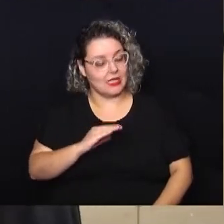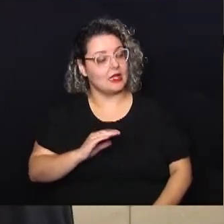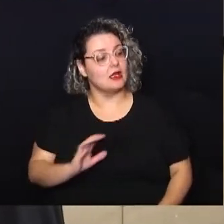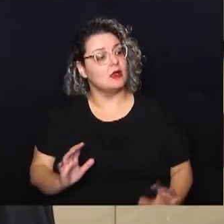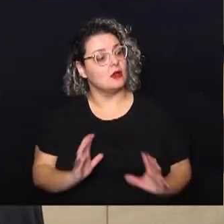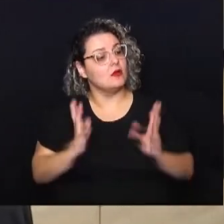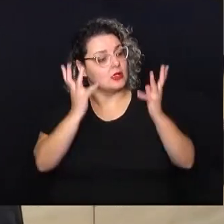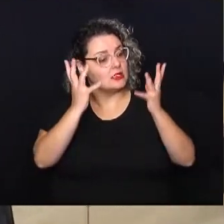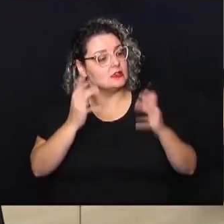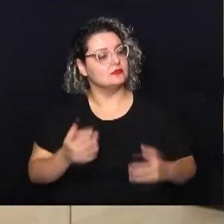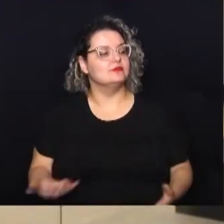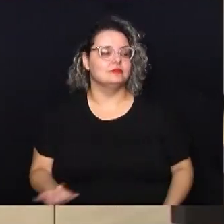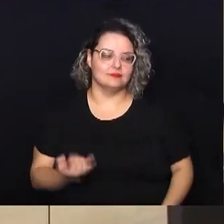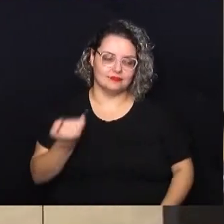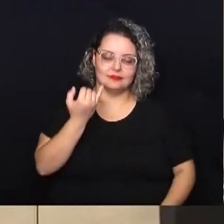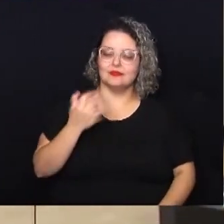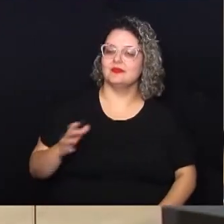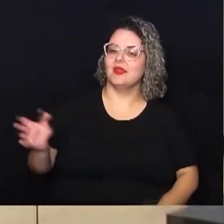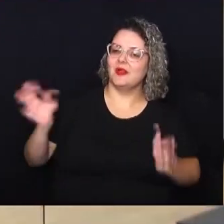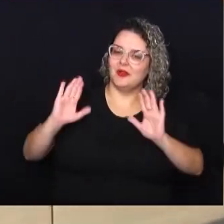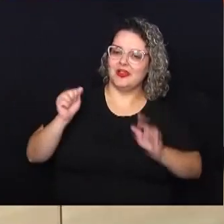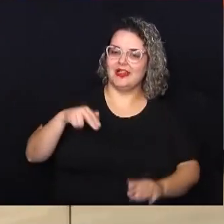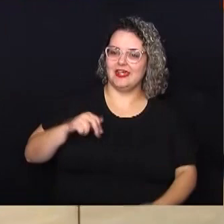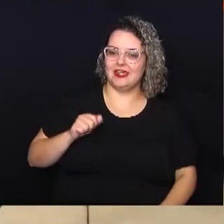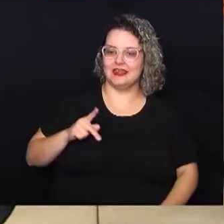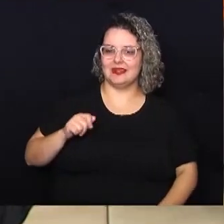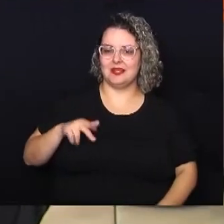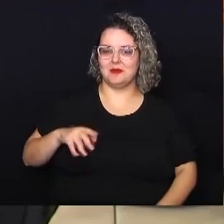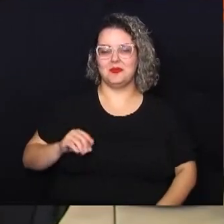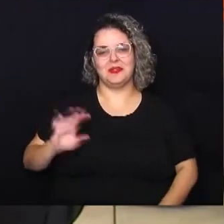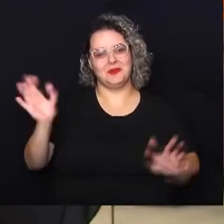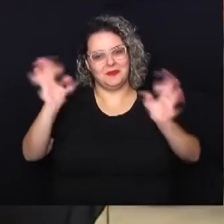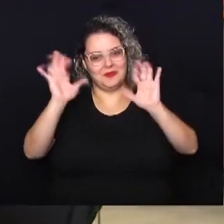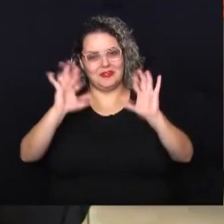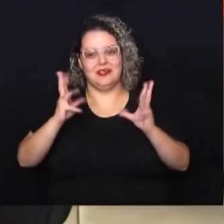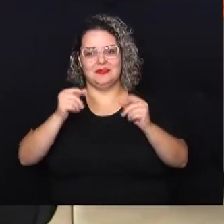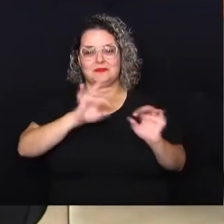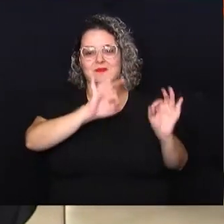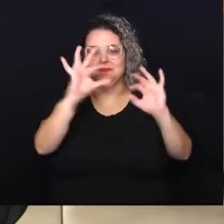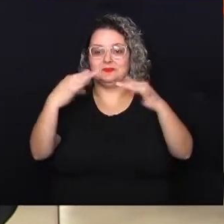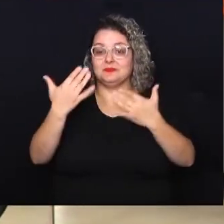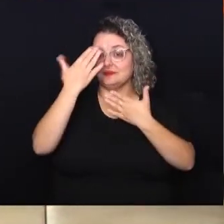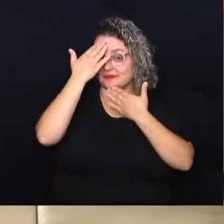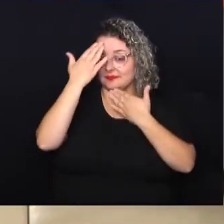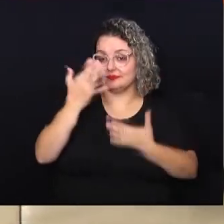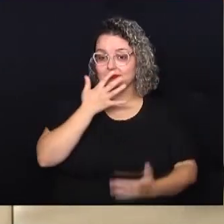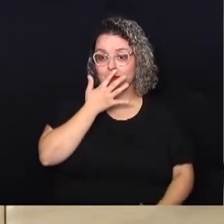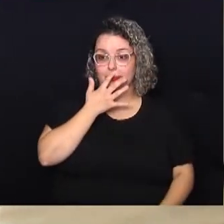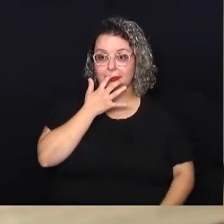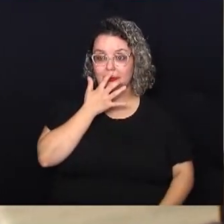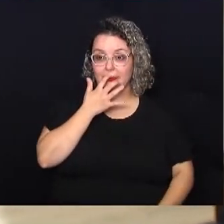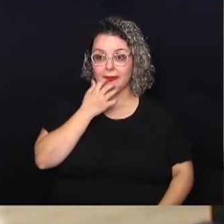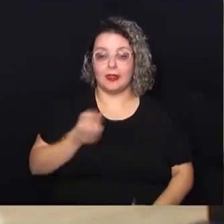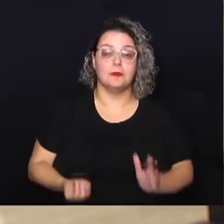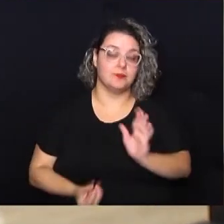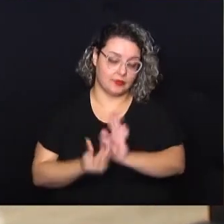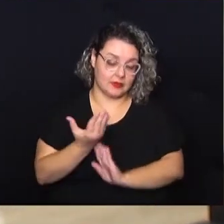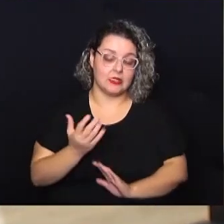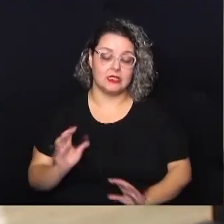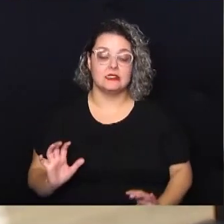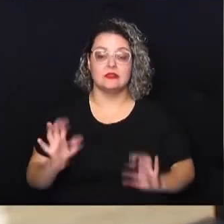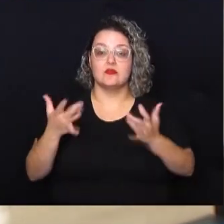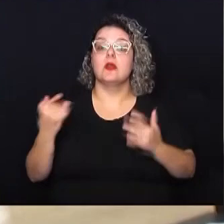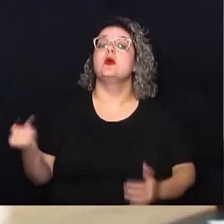importante? Olá, Ana Paula, muito obrigada. Olá a todos que estão assistindo, muito obrigada. Bom, sediar esse evento é extremamente relevante,